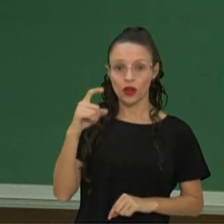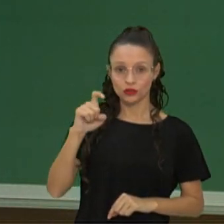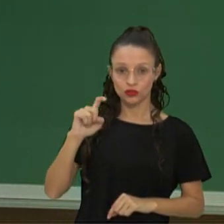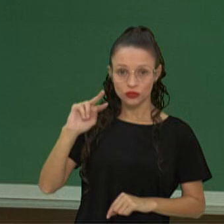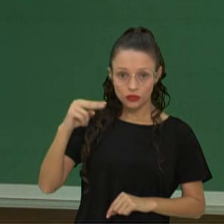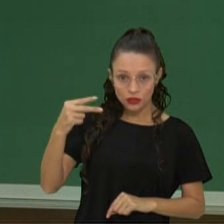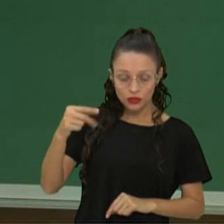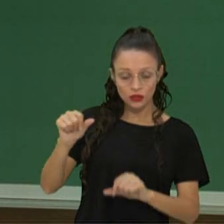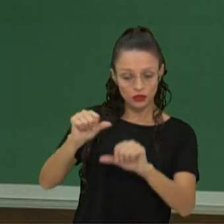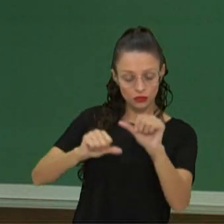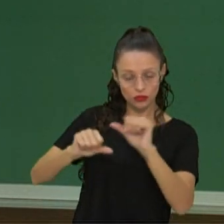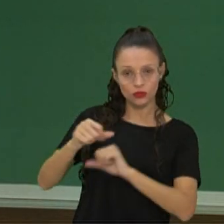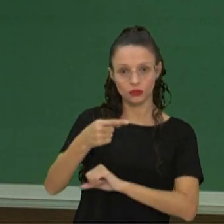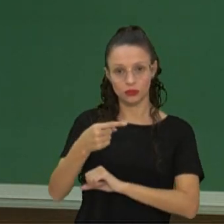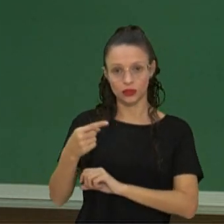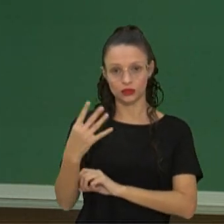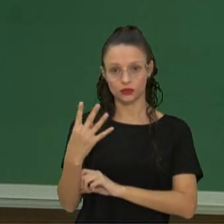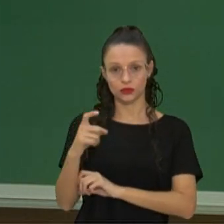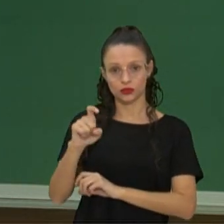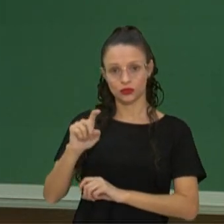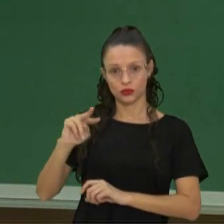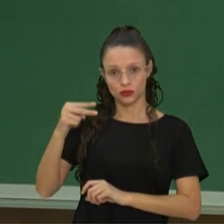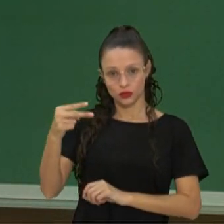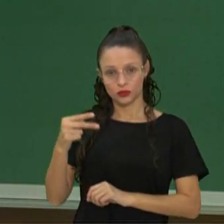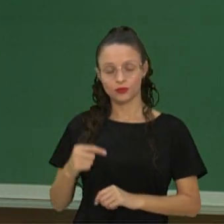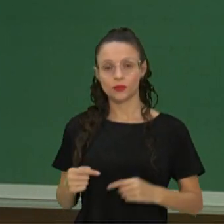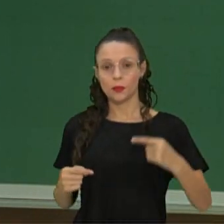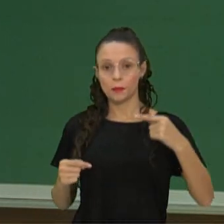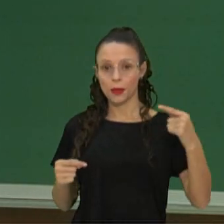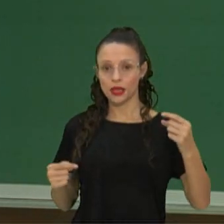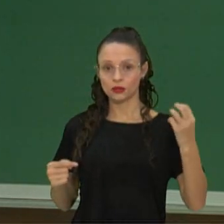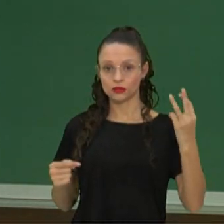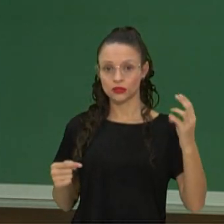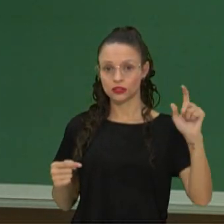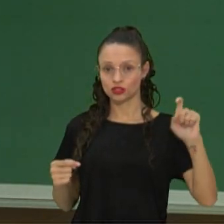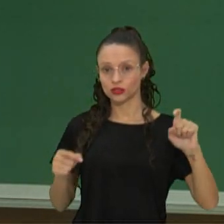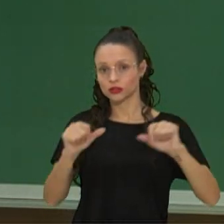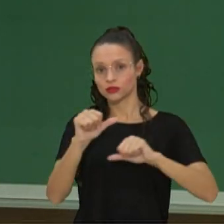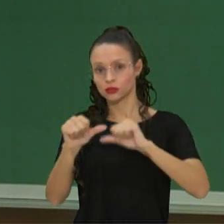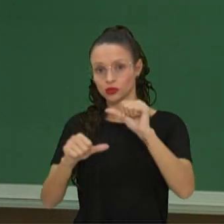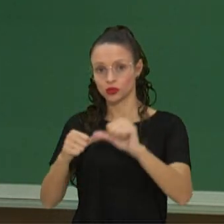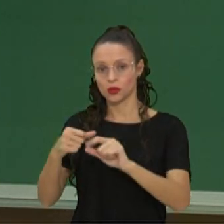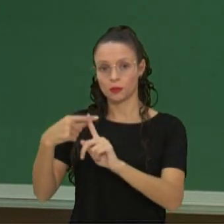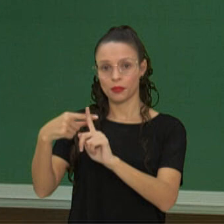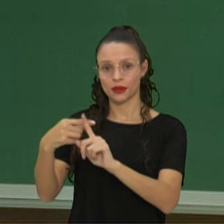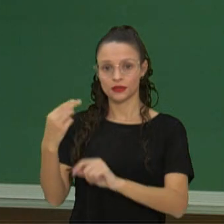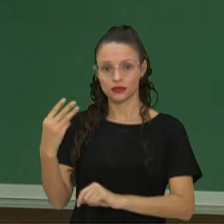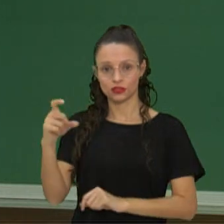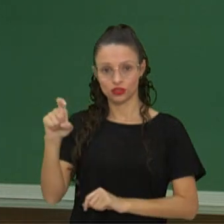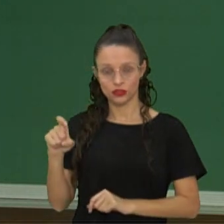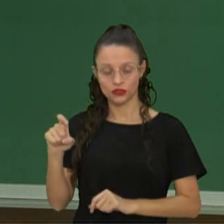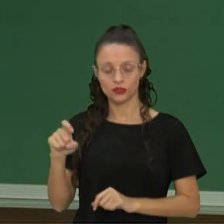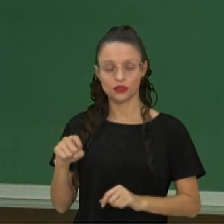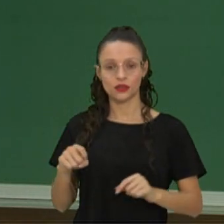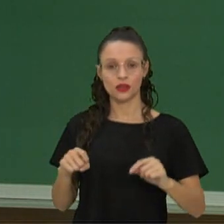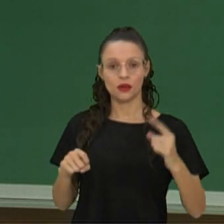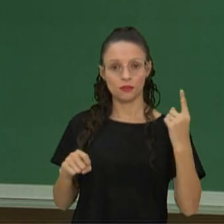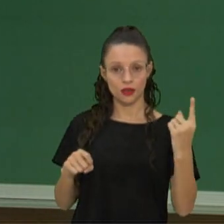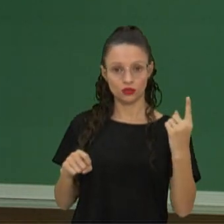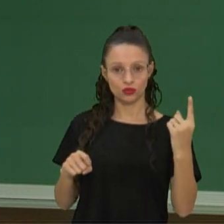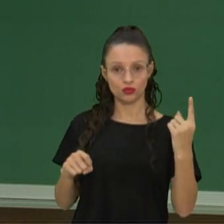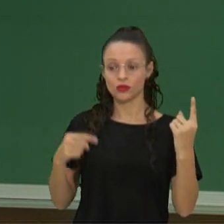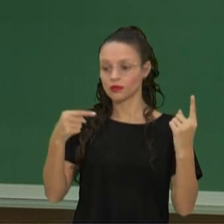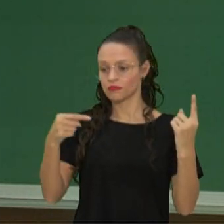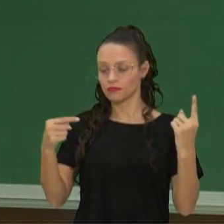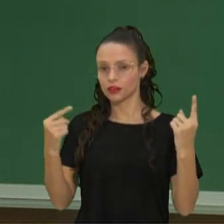eu coloquei menos 4x ao quadrado. Menos 3x, eu coloquei mais 3x. E mais 1, eu coloquei menos